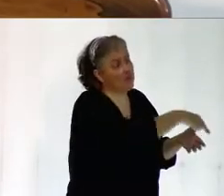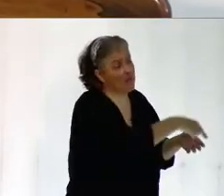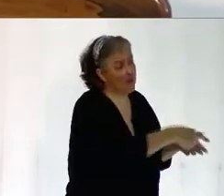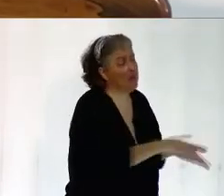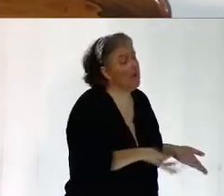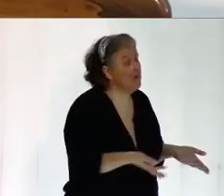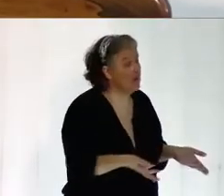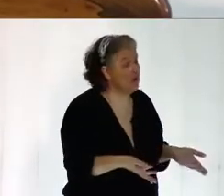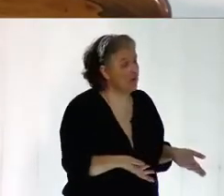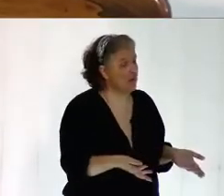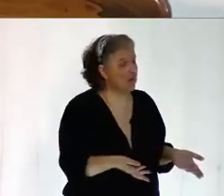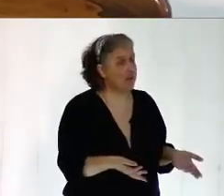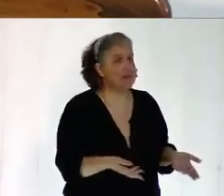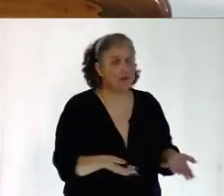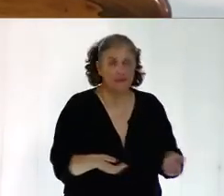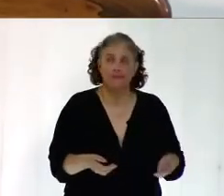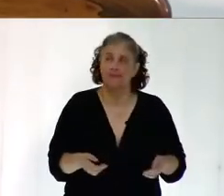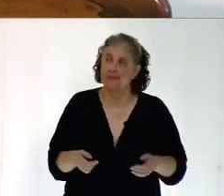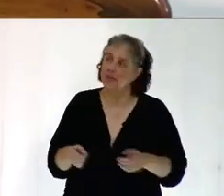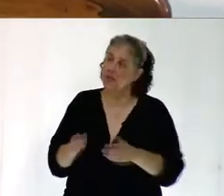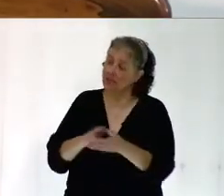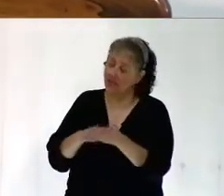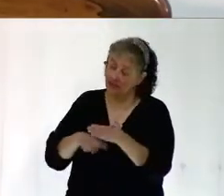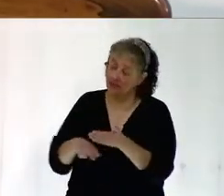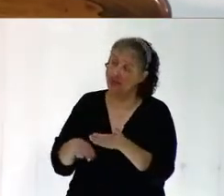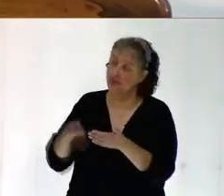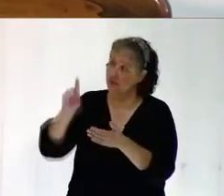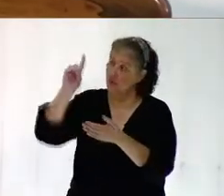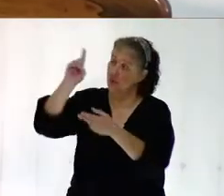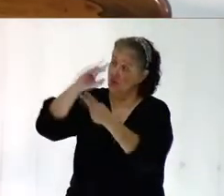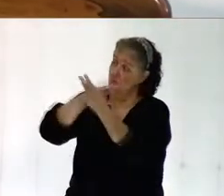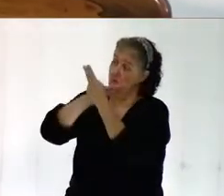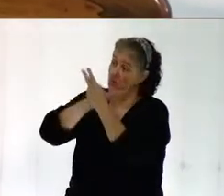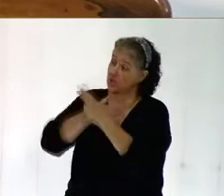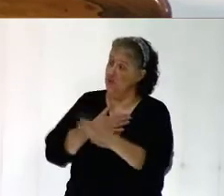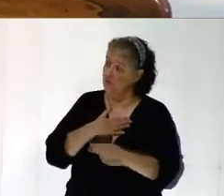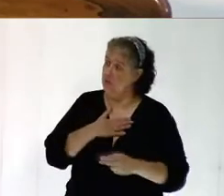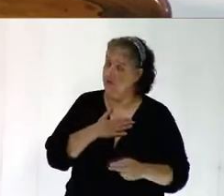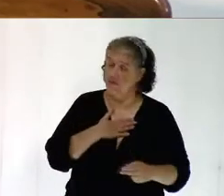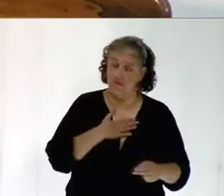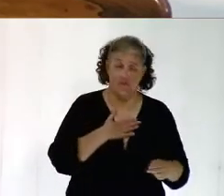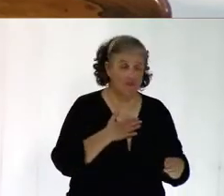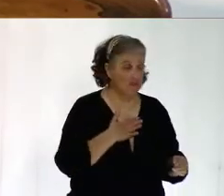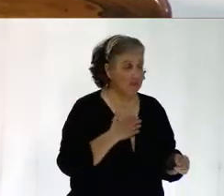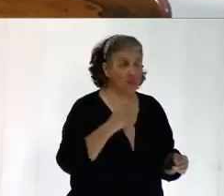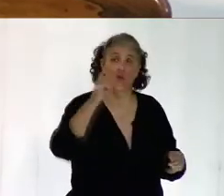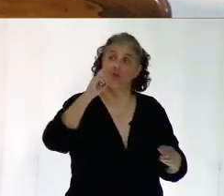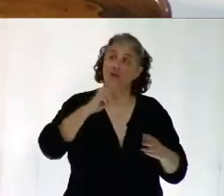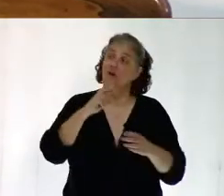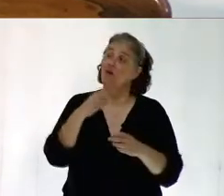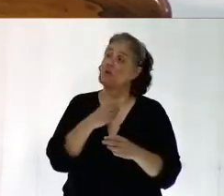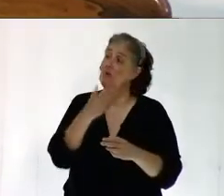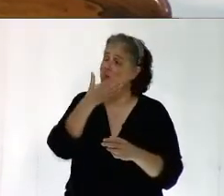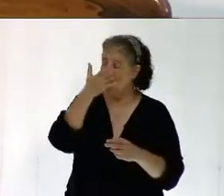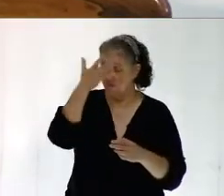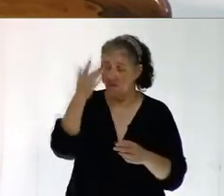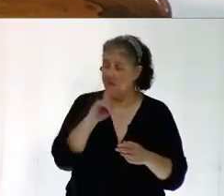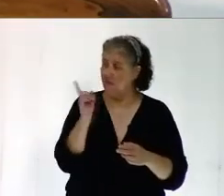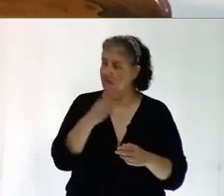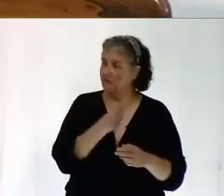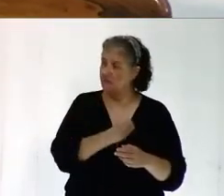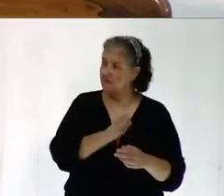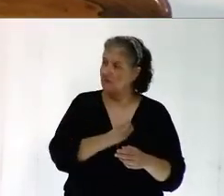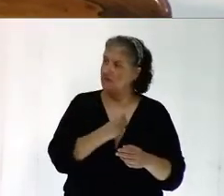palavra de deus quanto satanás diz deus não pode ser posto à prova e ele disse se